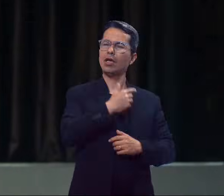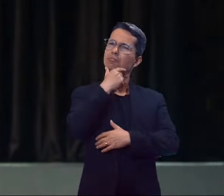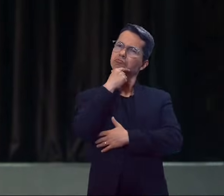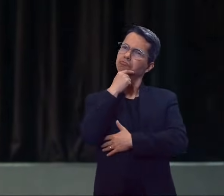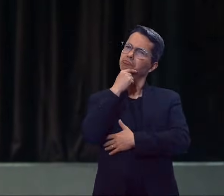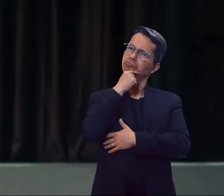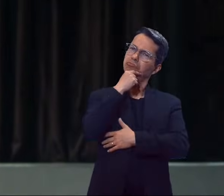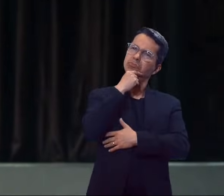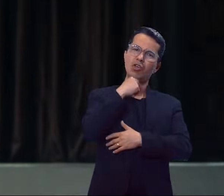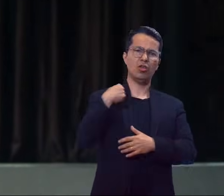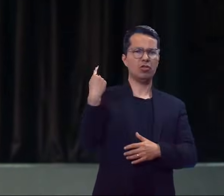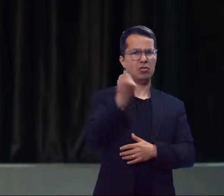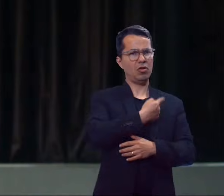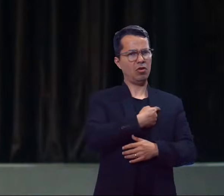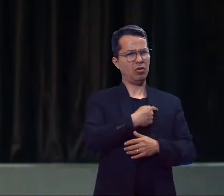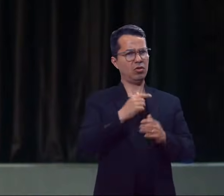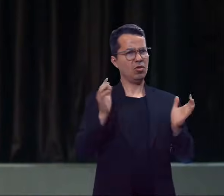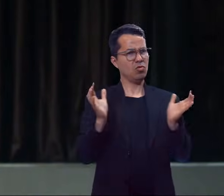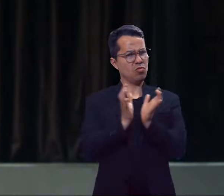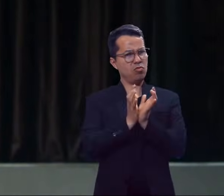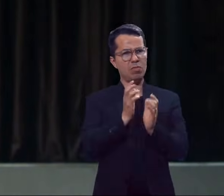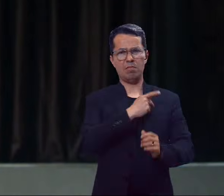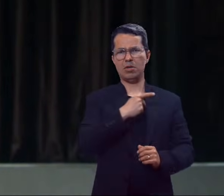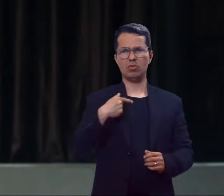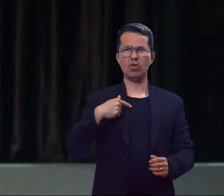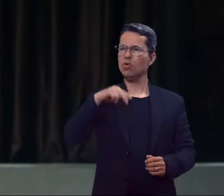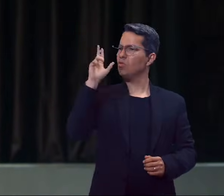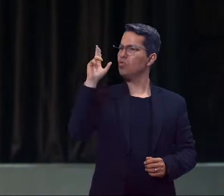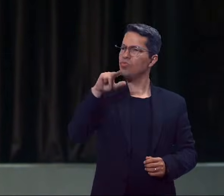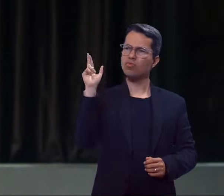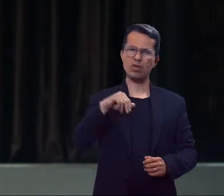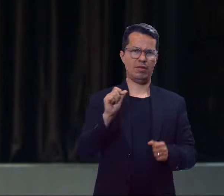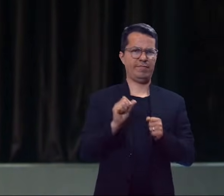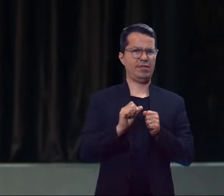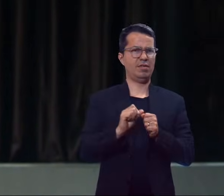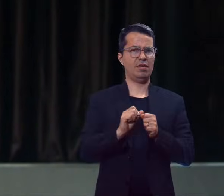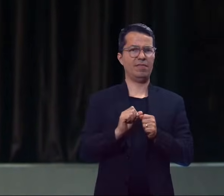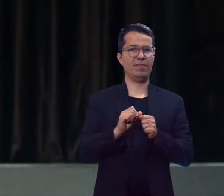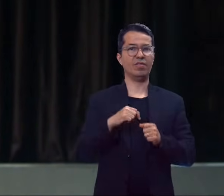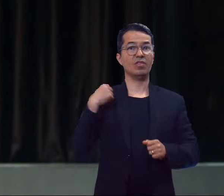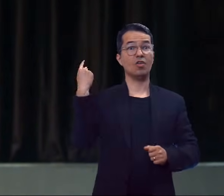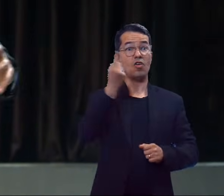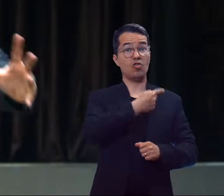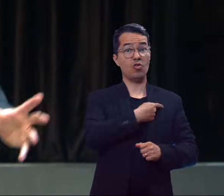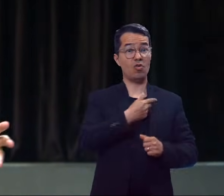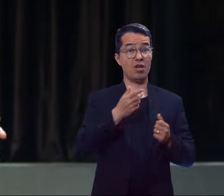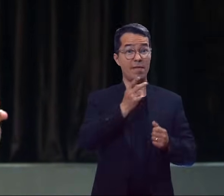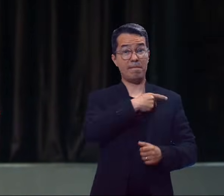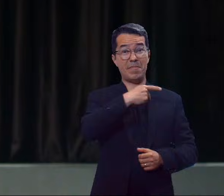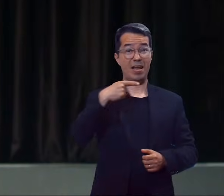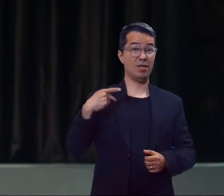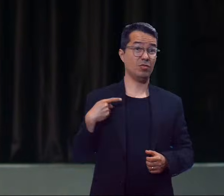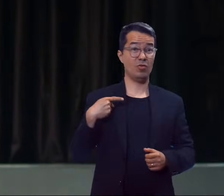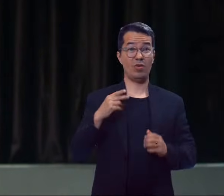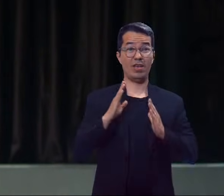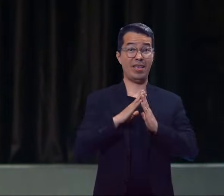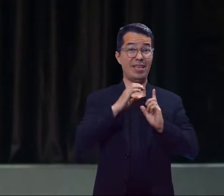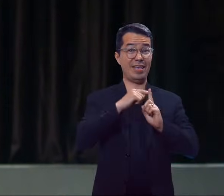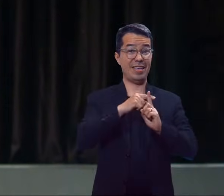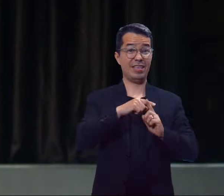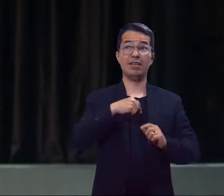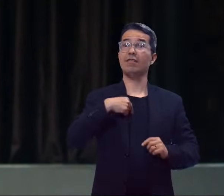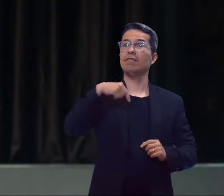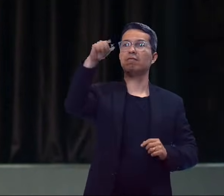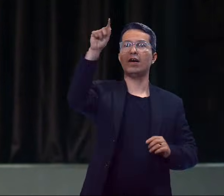fazer coisas que nós, enquanto equipe, nunca fizemos juntos, tá? Então nós vamos, os pastores da equipe, nós vamos